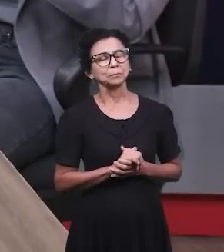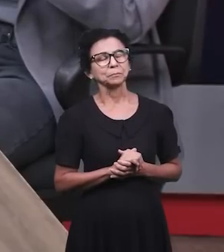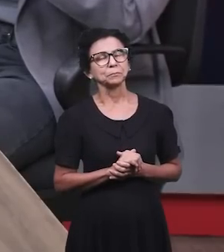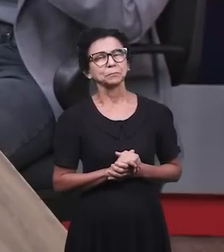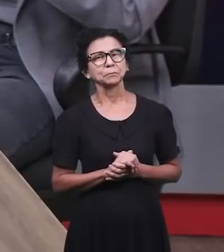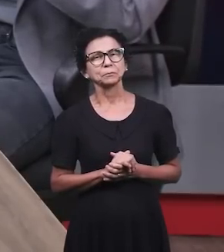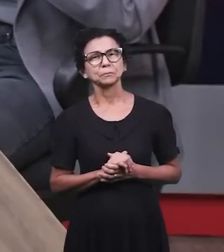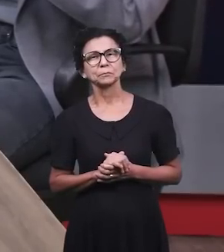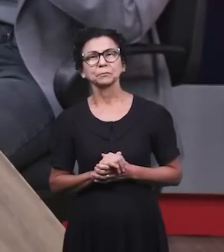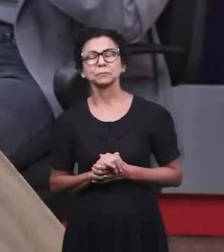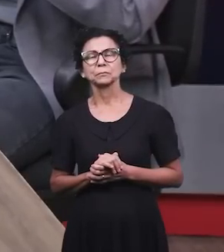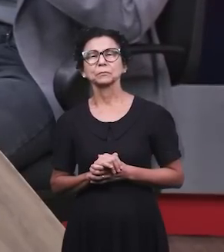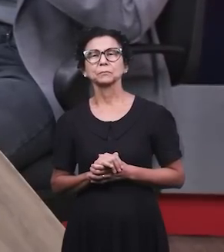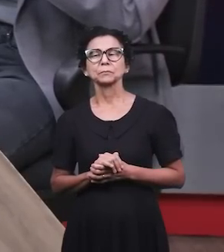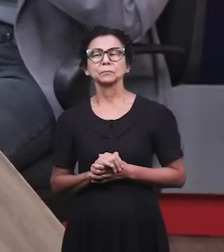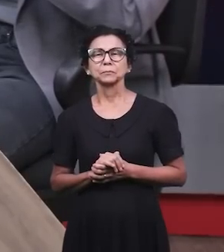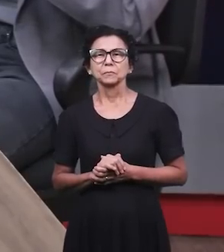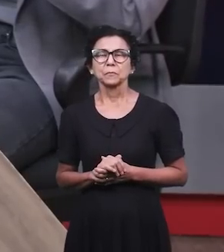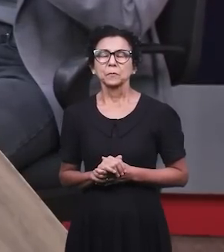sobre isso, Então,